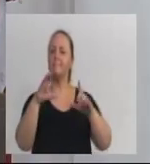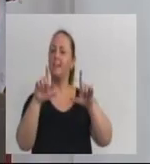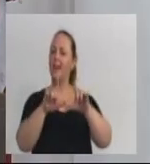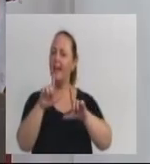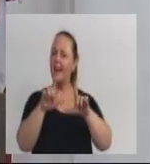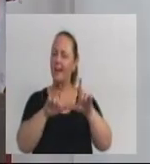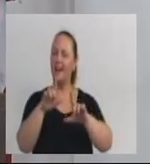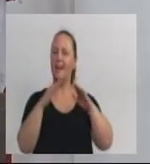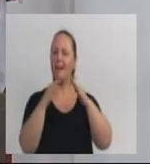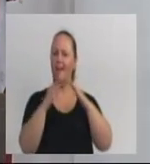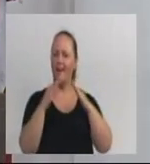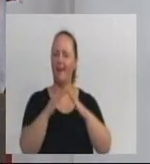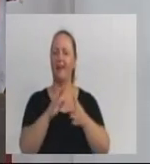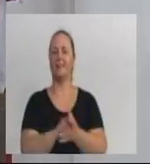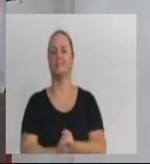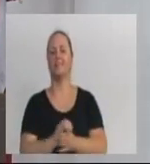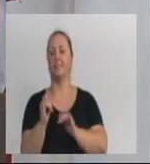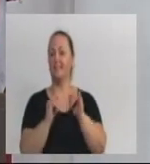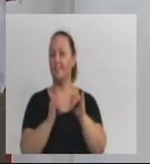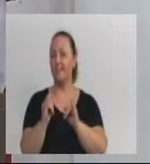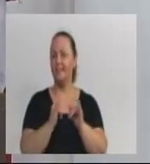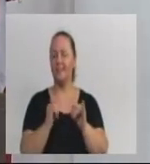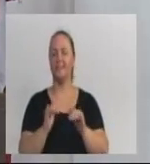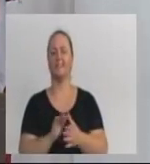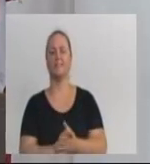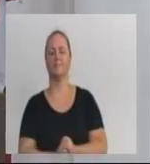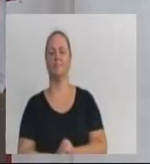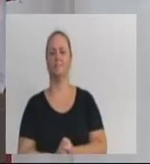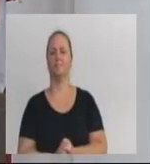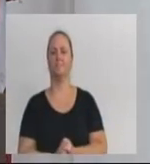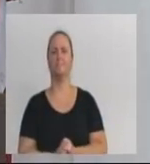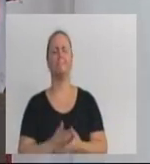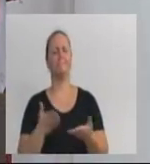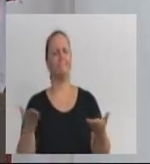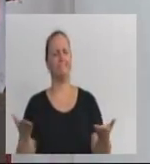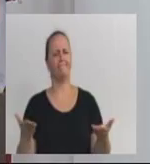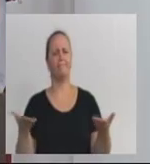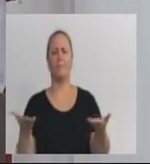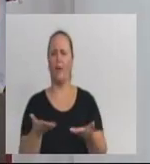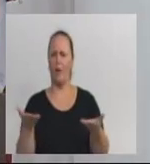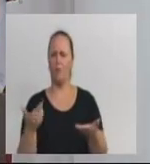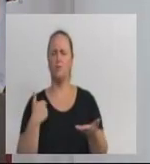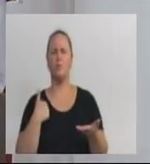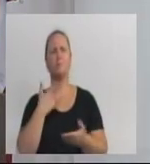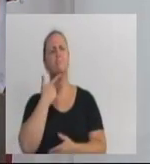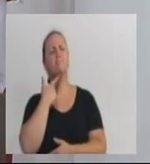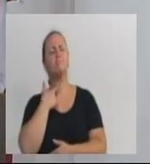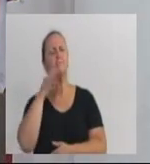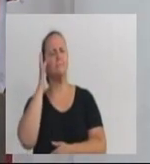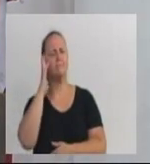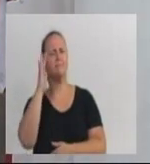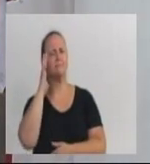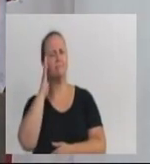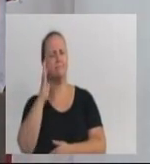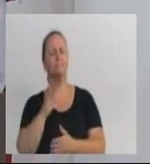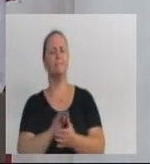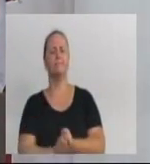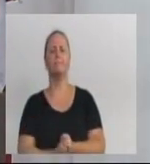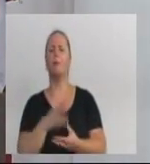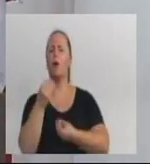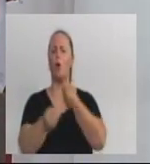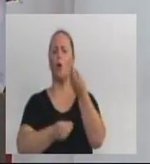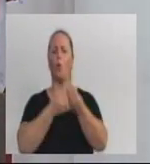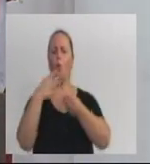como através da internet. Senhoras e senhores, no dia de hoje eu quero fazer uma reflexão com os senhores em relação à segurança